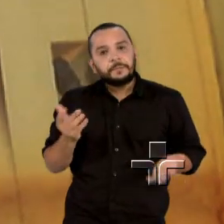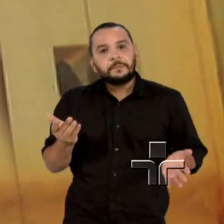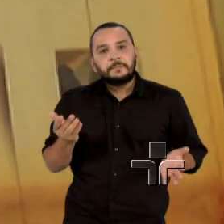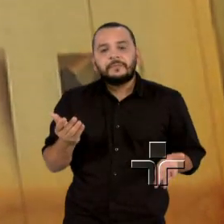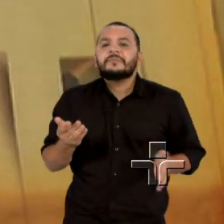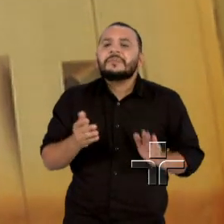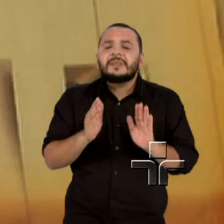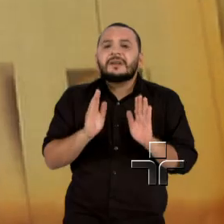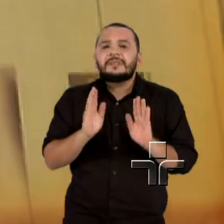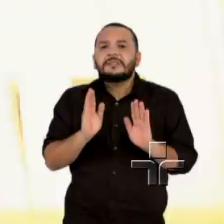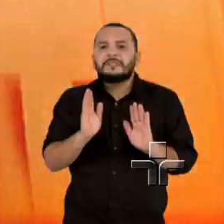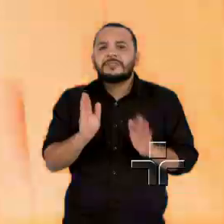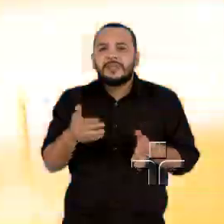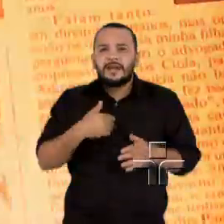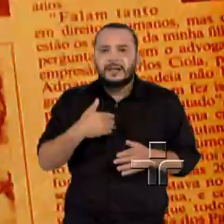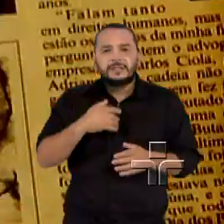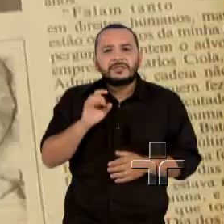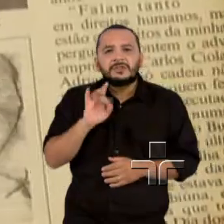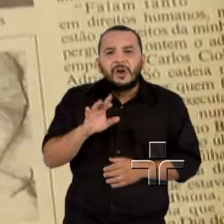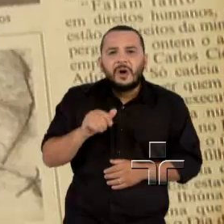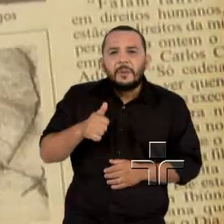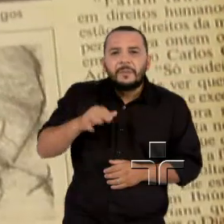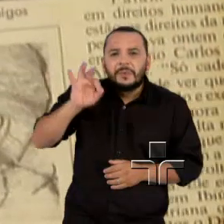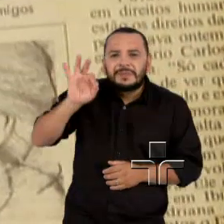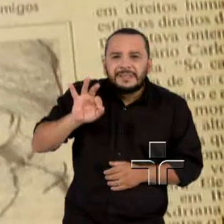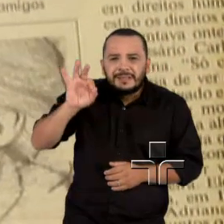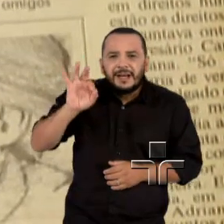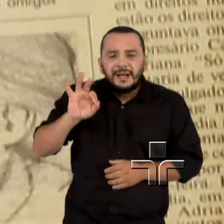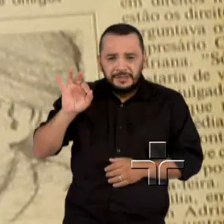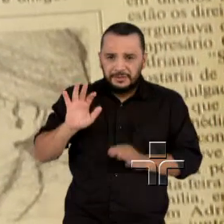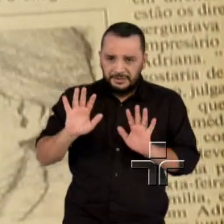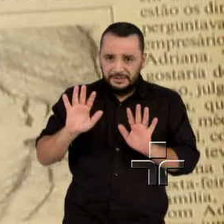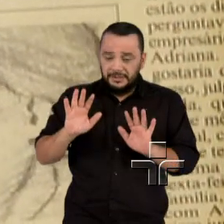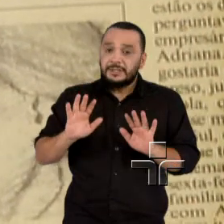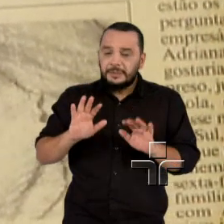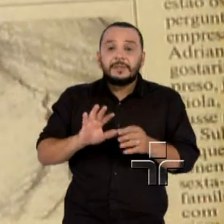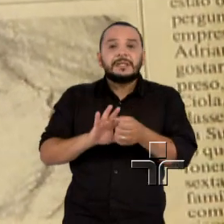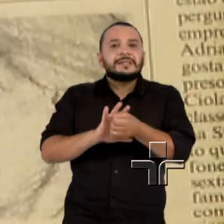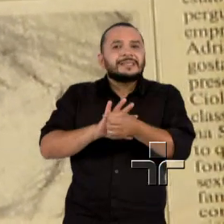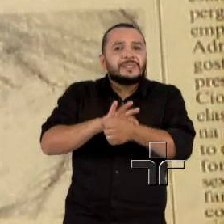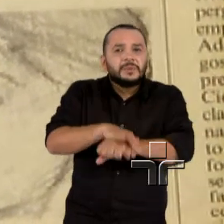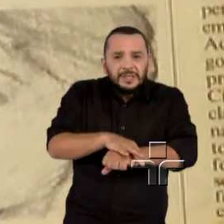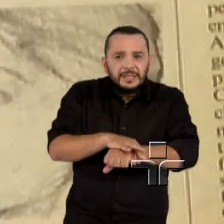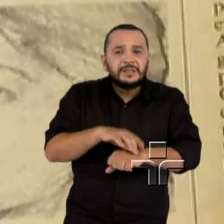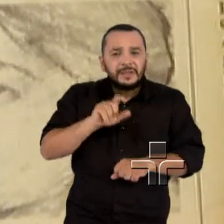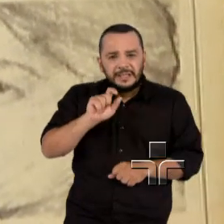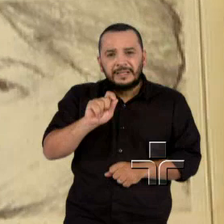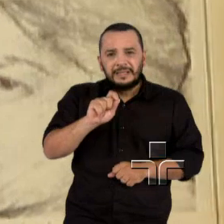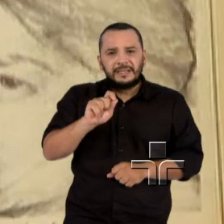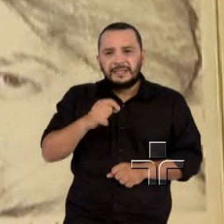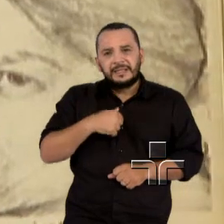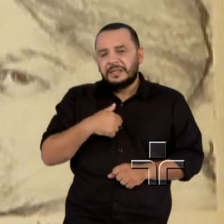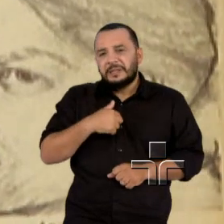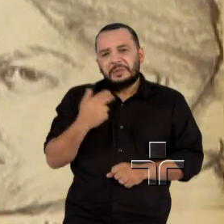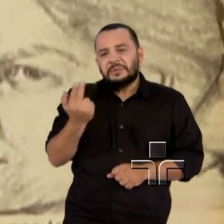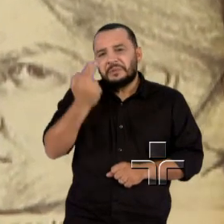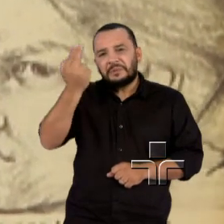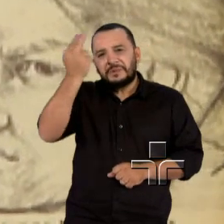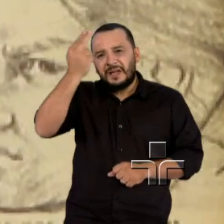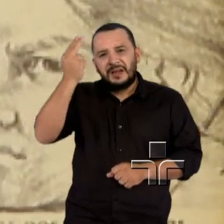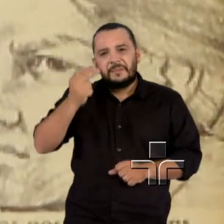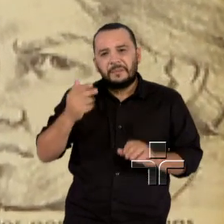por porcentagem. E para a segurança da justiça, esses reconhecimentos não têm validade,